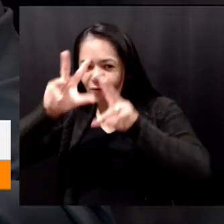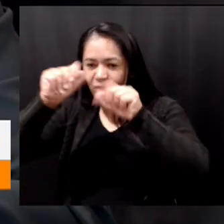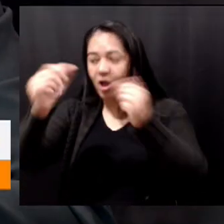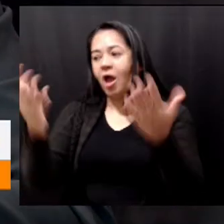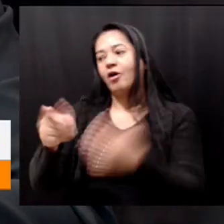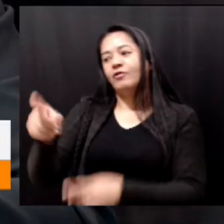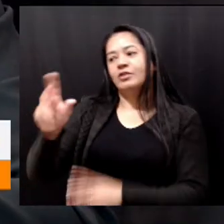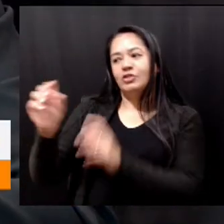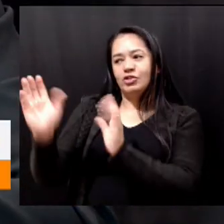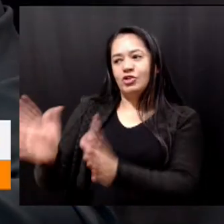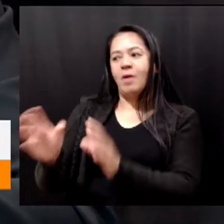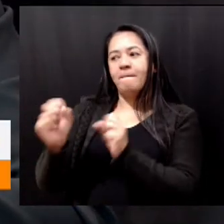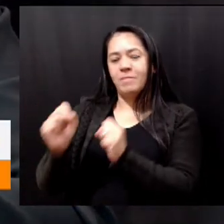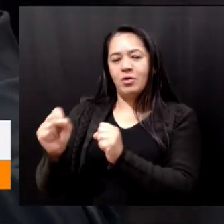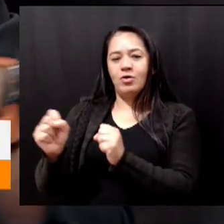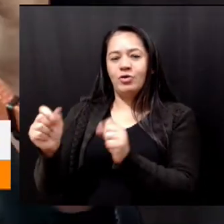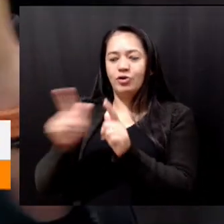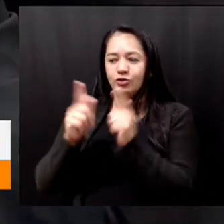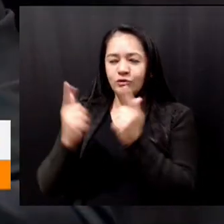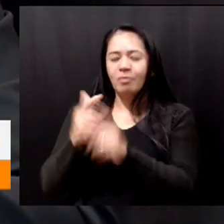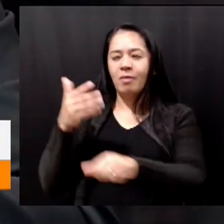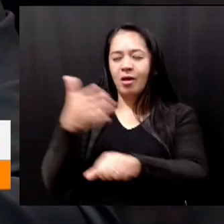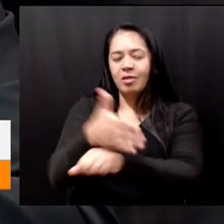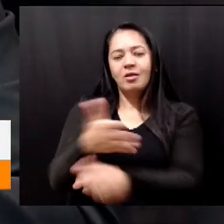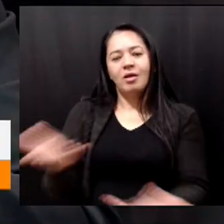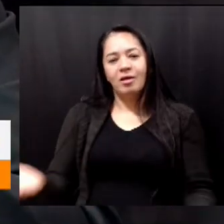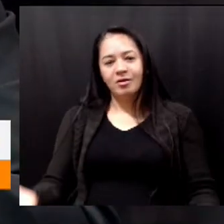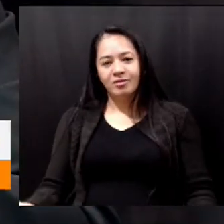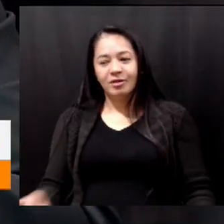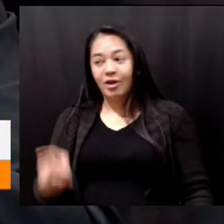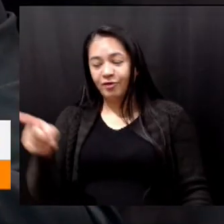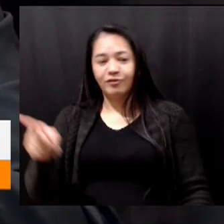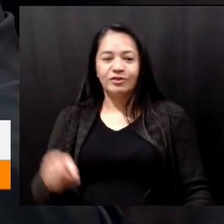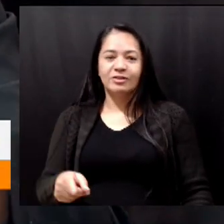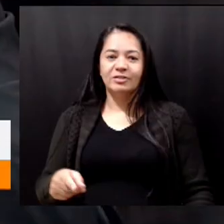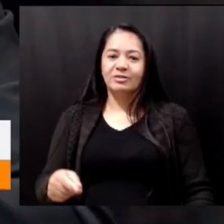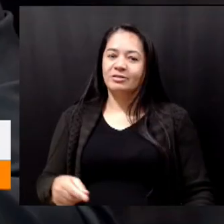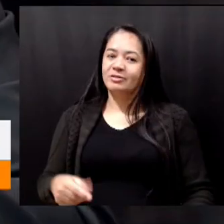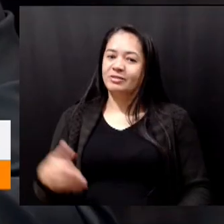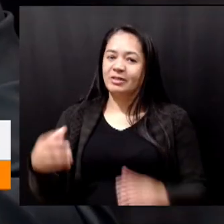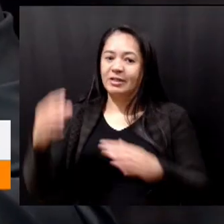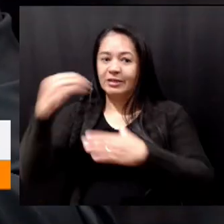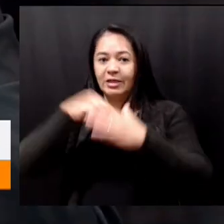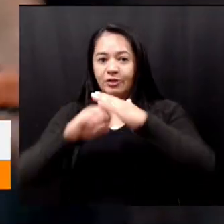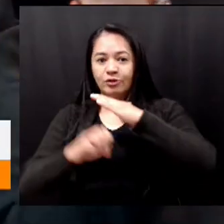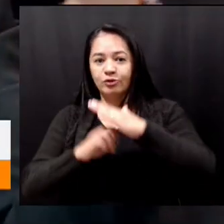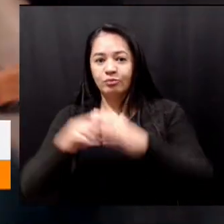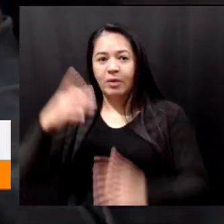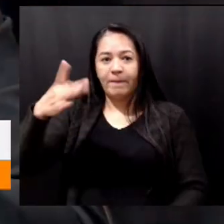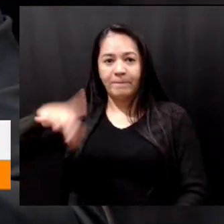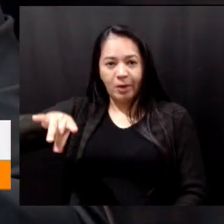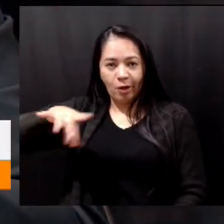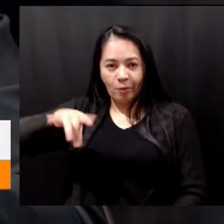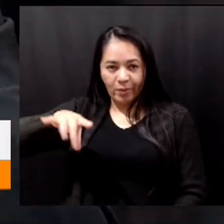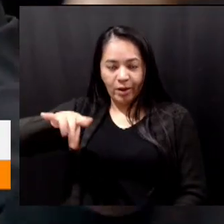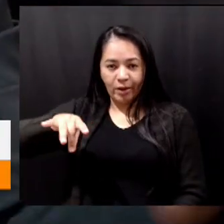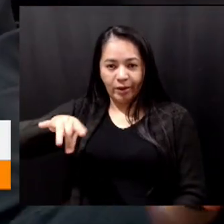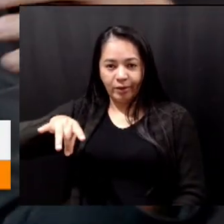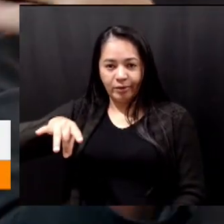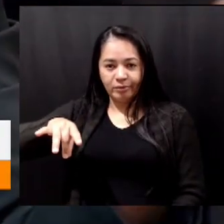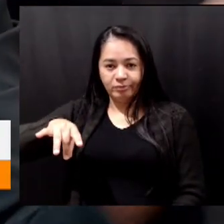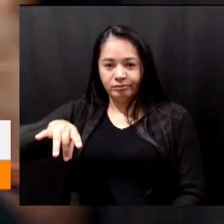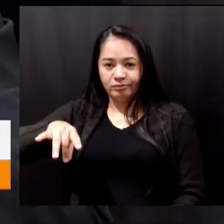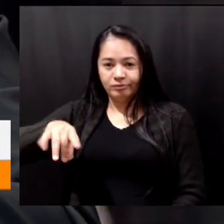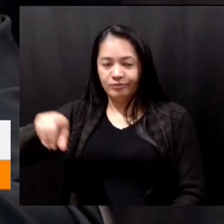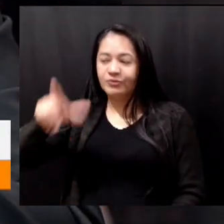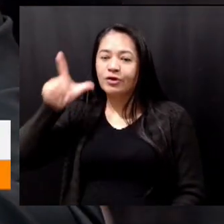time aí, e aí você cai dentro de uma empresa como uma Claro, e aí consegue te dar o